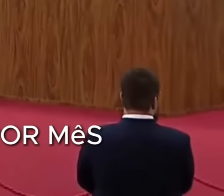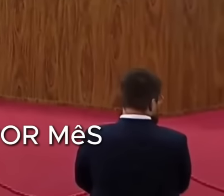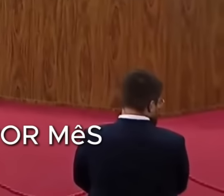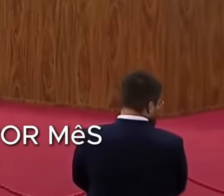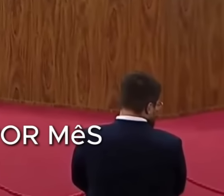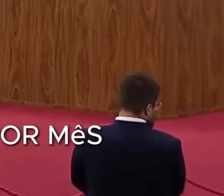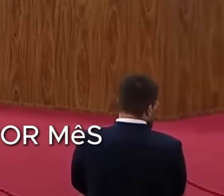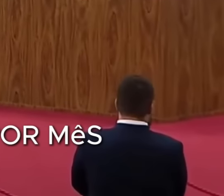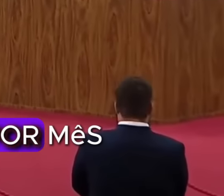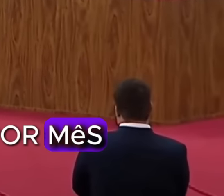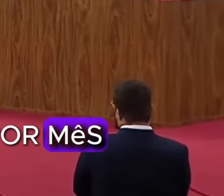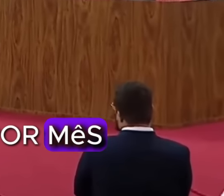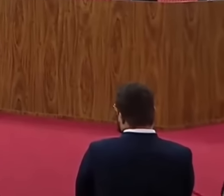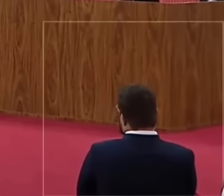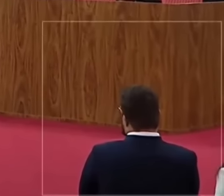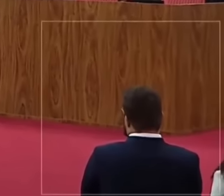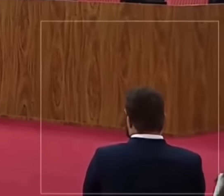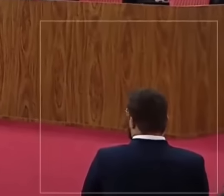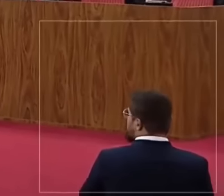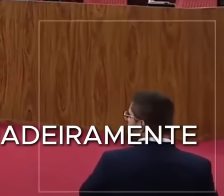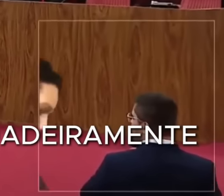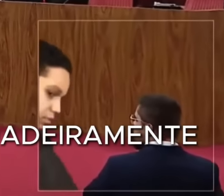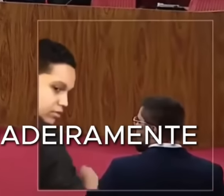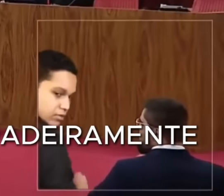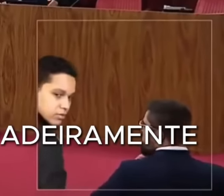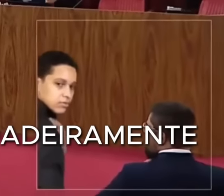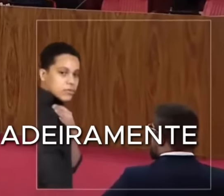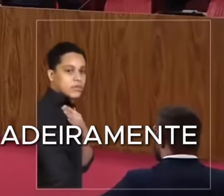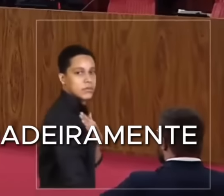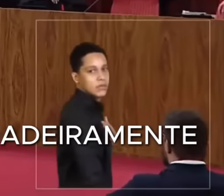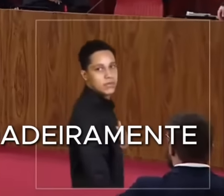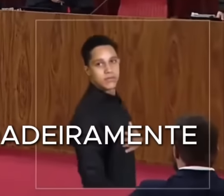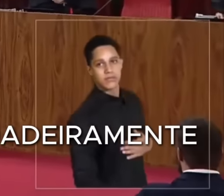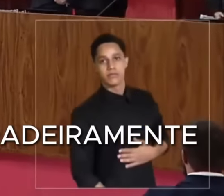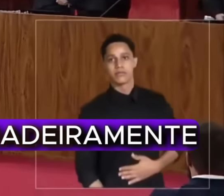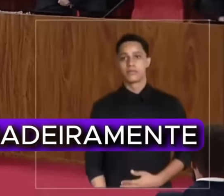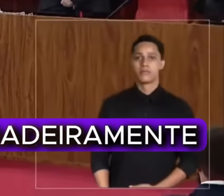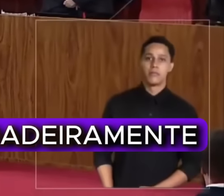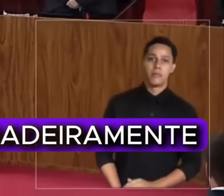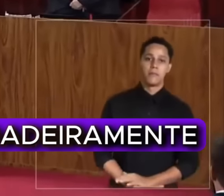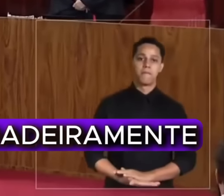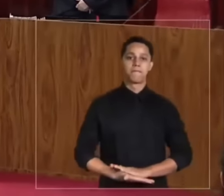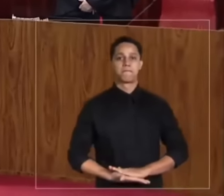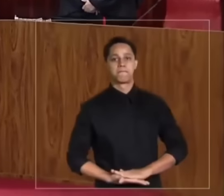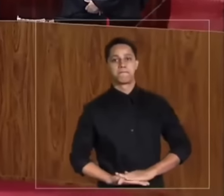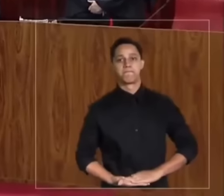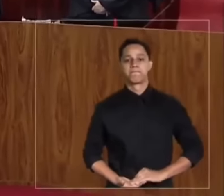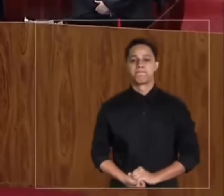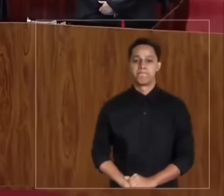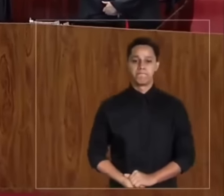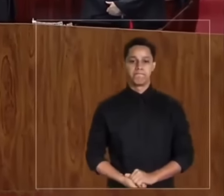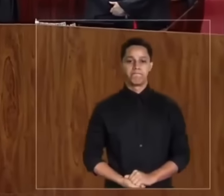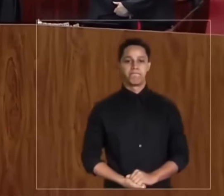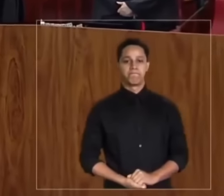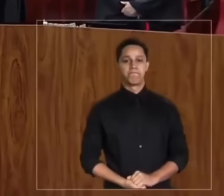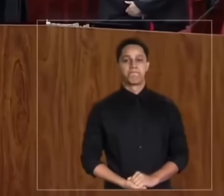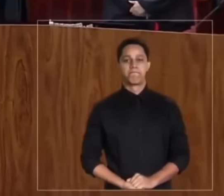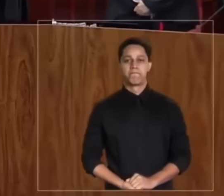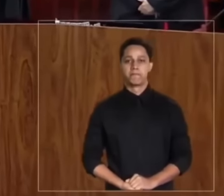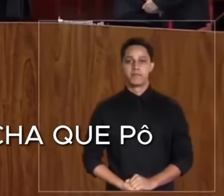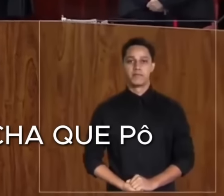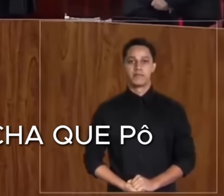dá menos de $5 por mês. E você apoia o meu trabalho verdadeiramente. Se